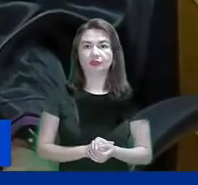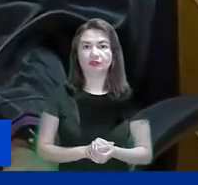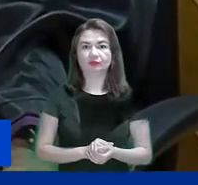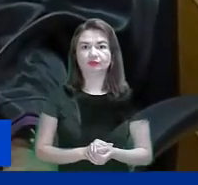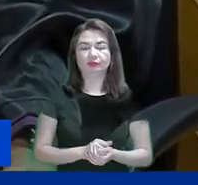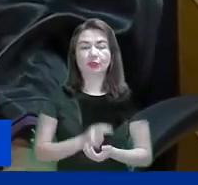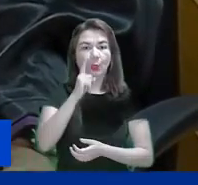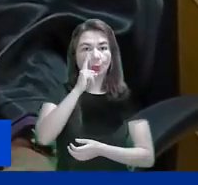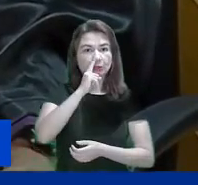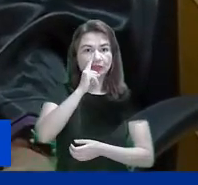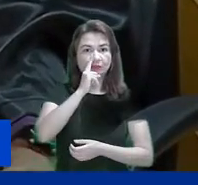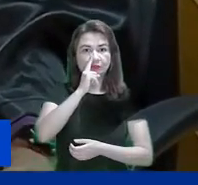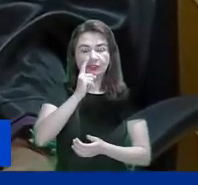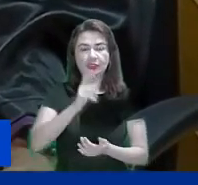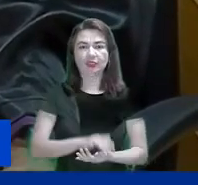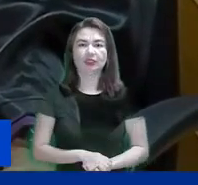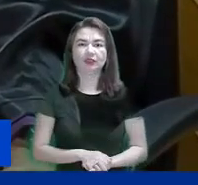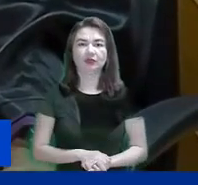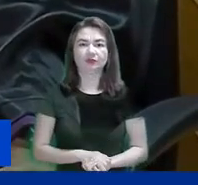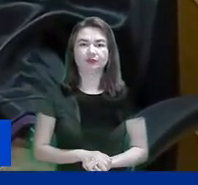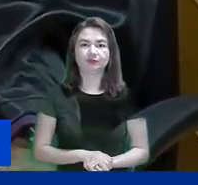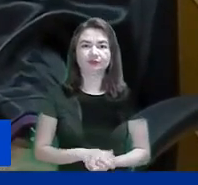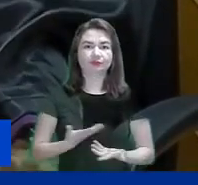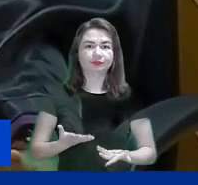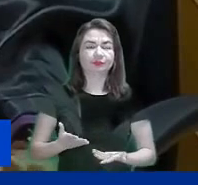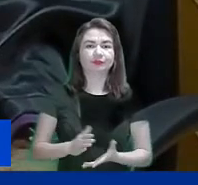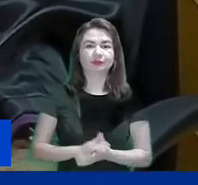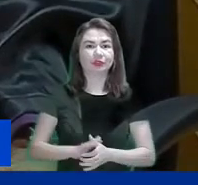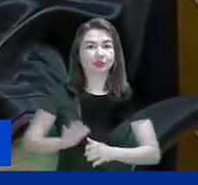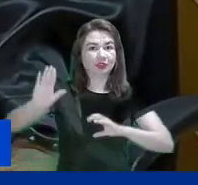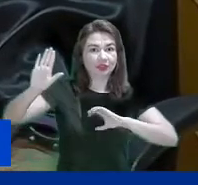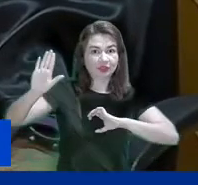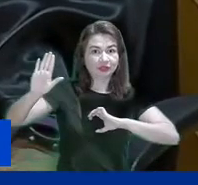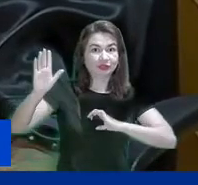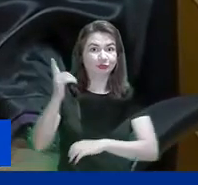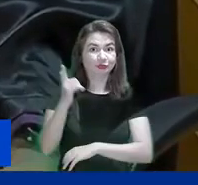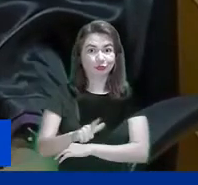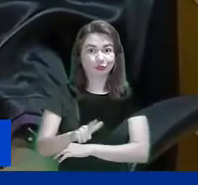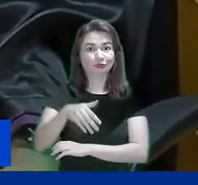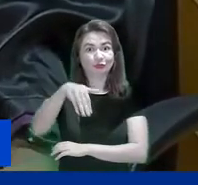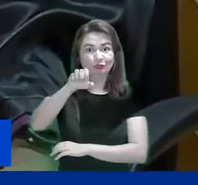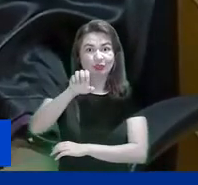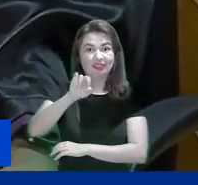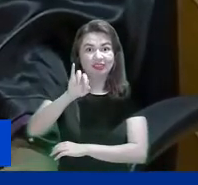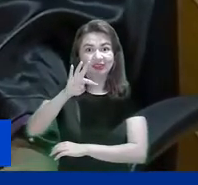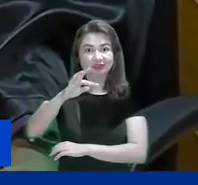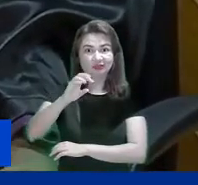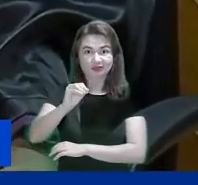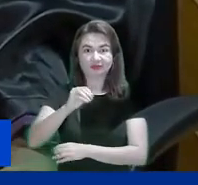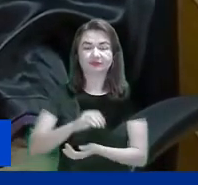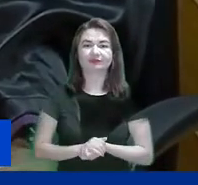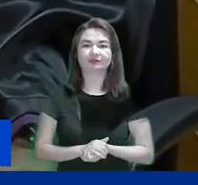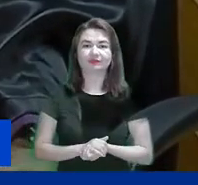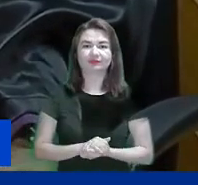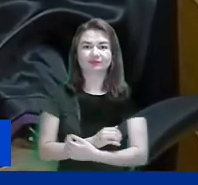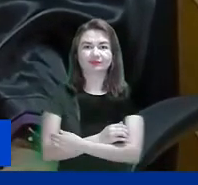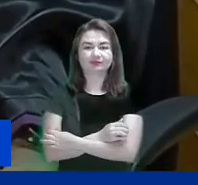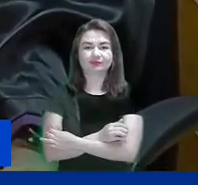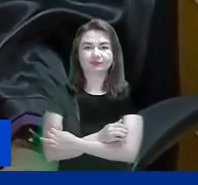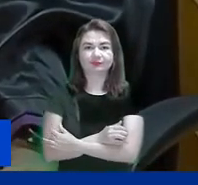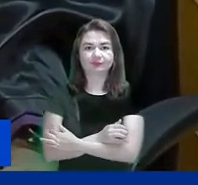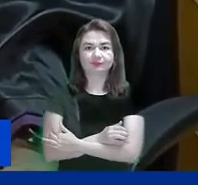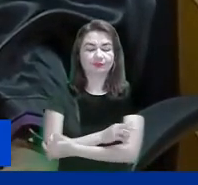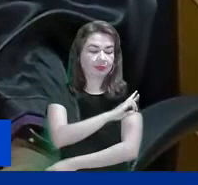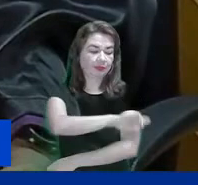apontado, mas tão somente a tentativa da embargante em ver reanalisado o mérito da questão, o que foi desfavorável, que ele